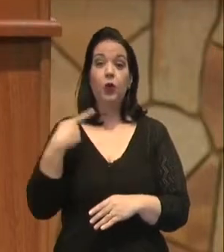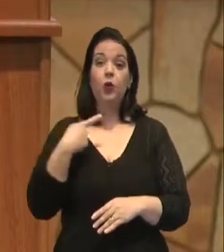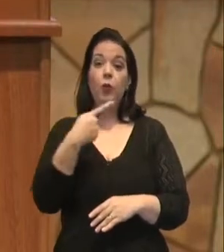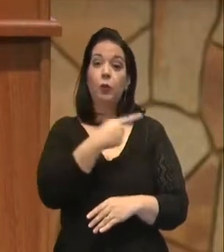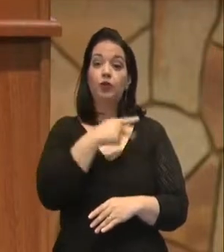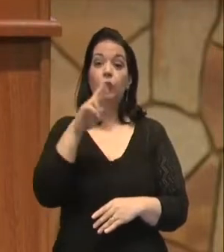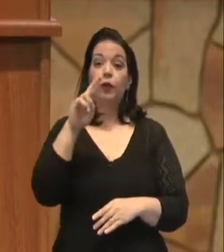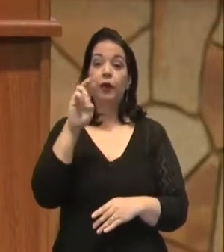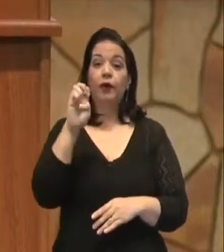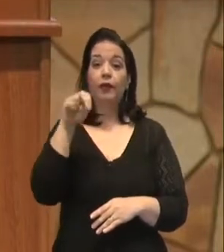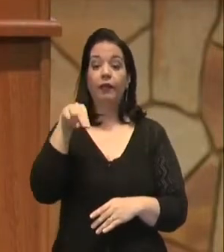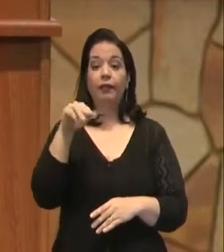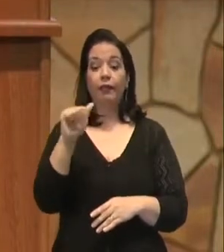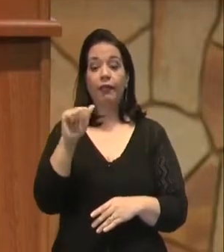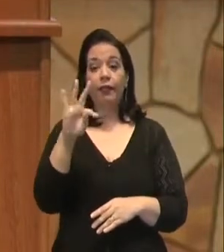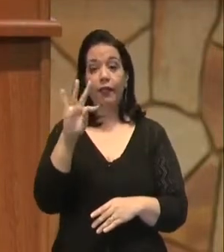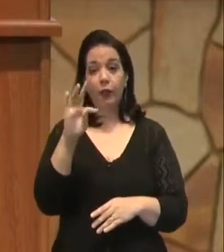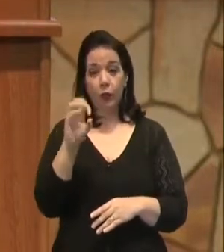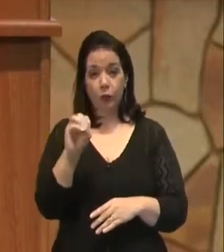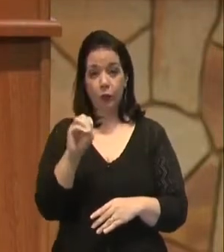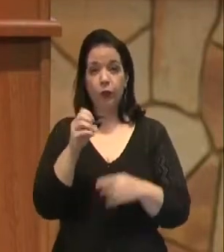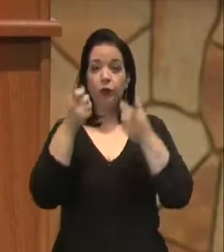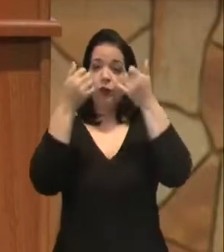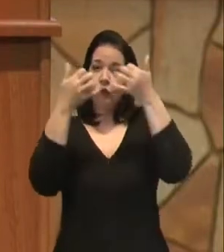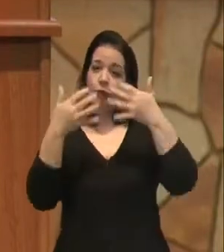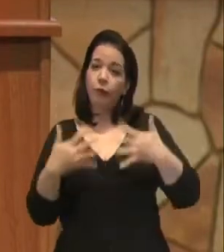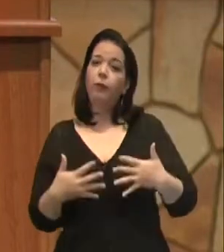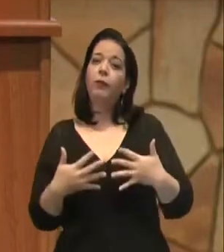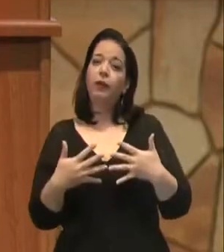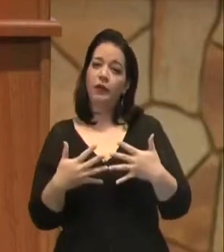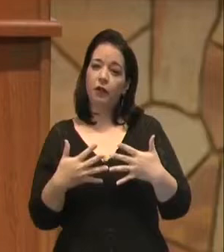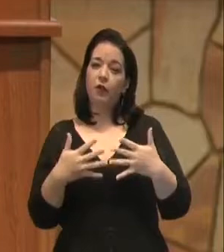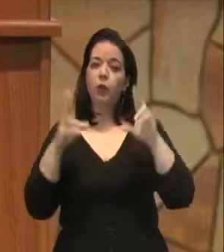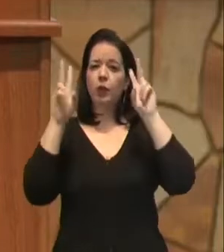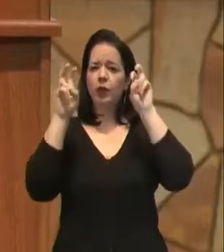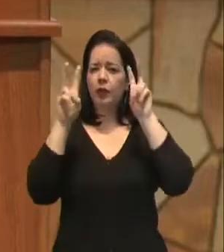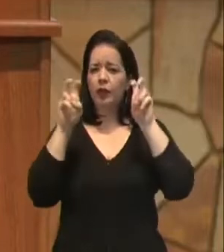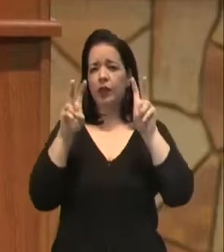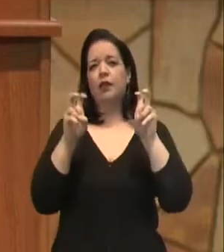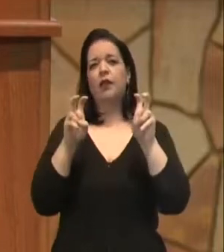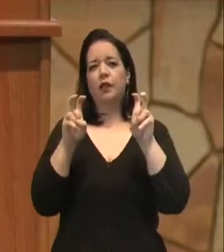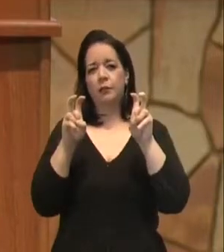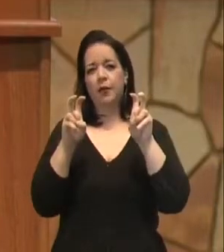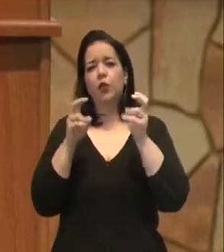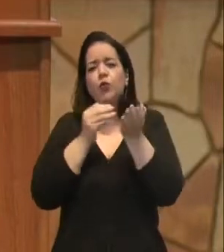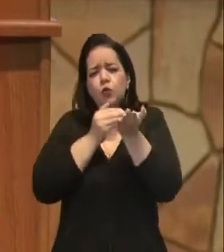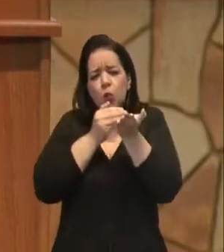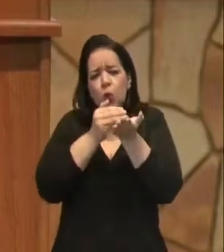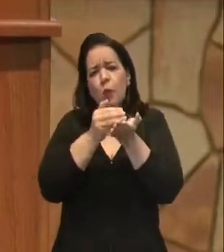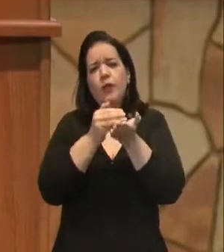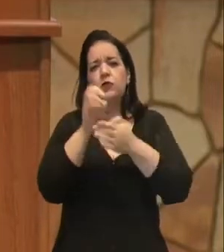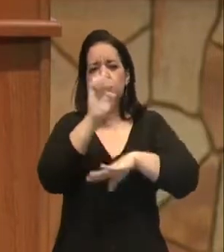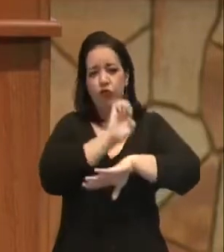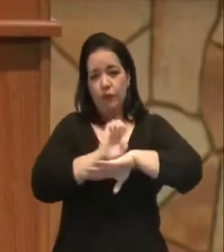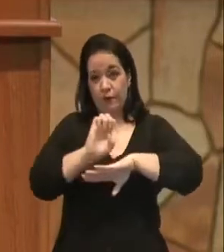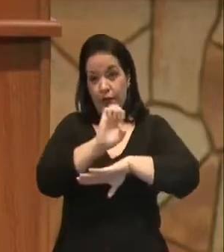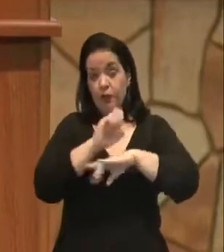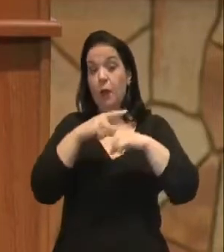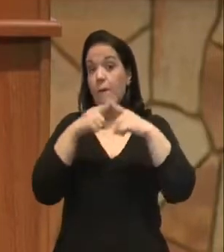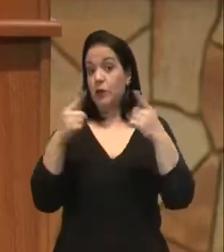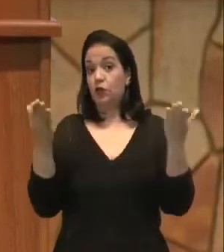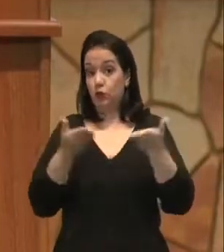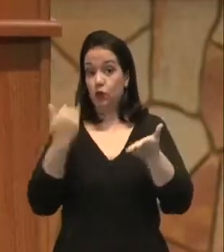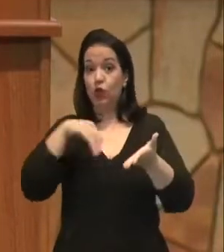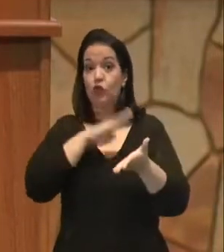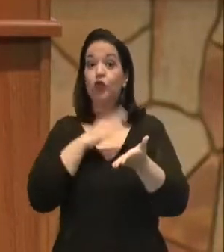no início de Efésios, e esse não será o nosso foco hoje. O nosso foco será um pouco mais abrangente, compreendendo então